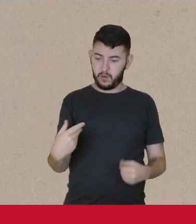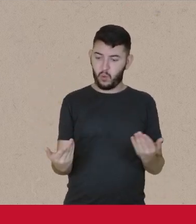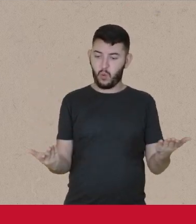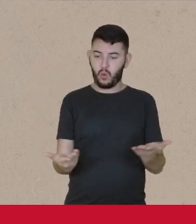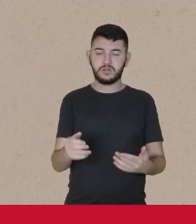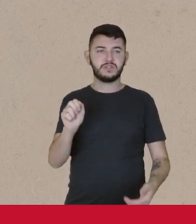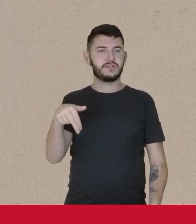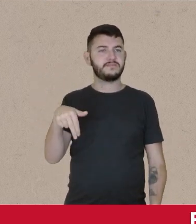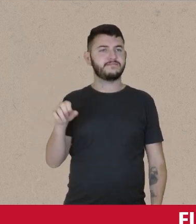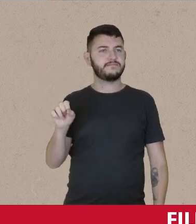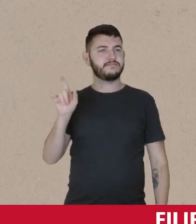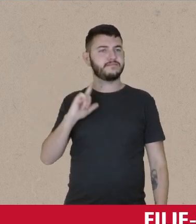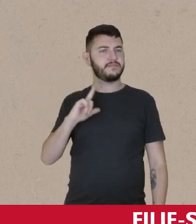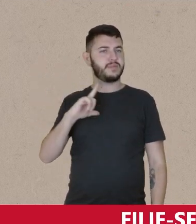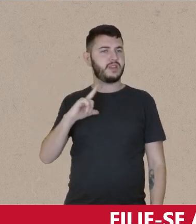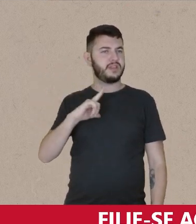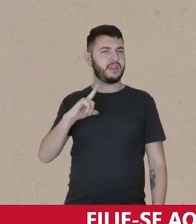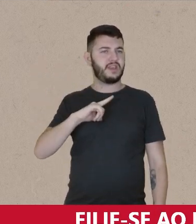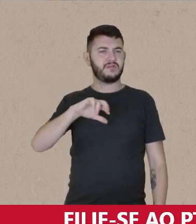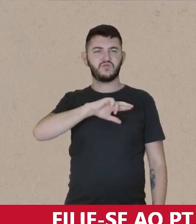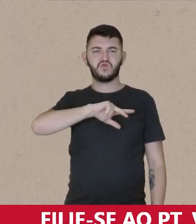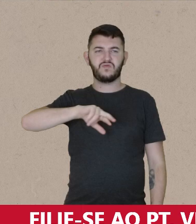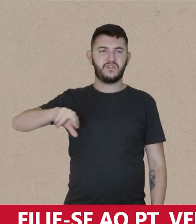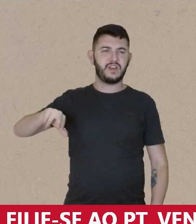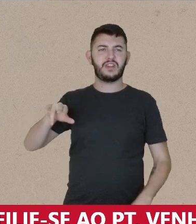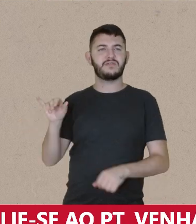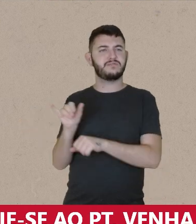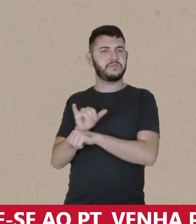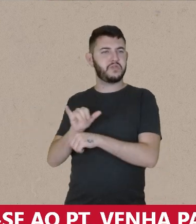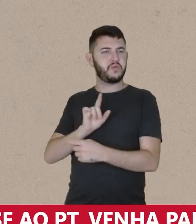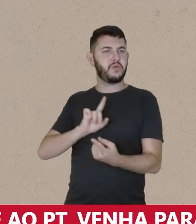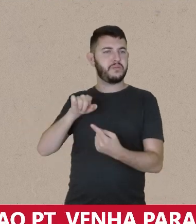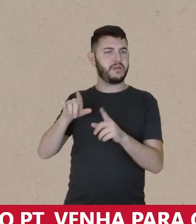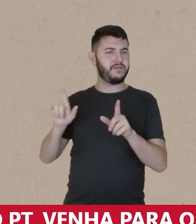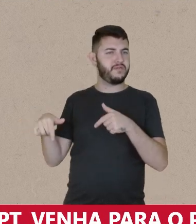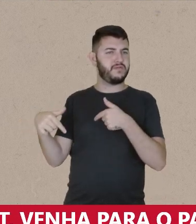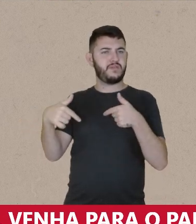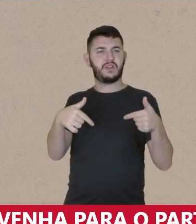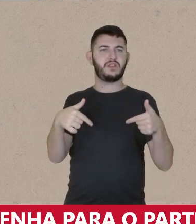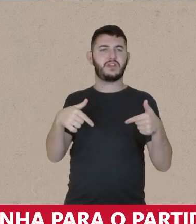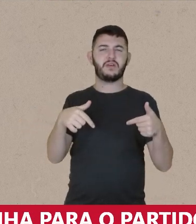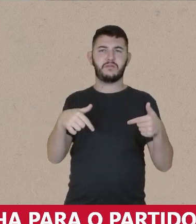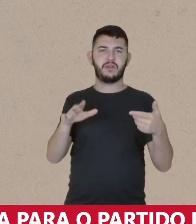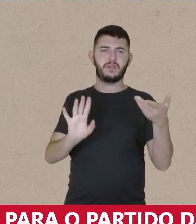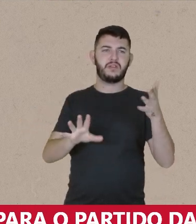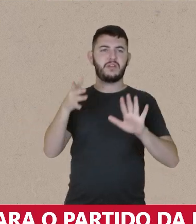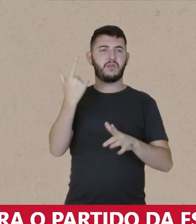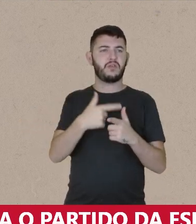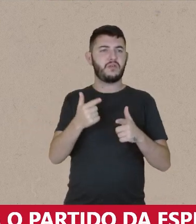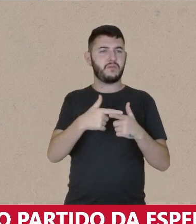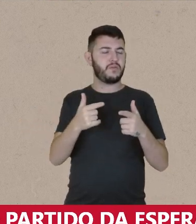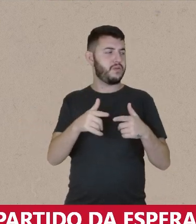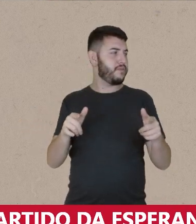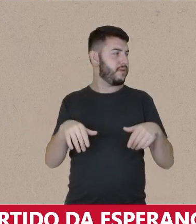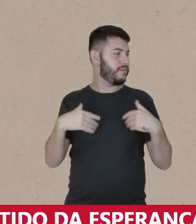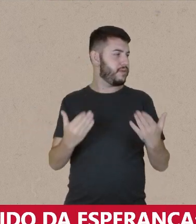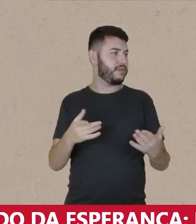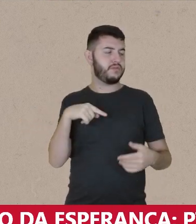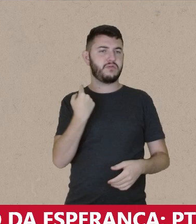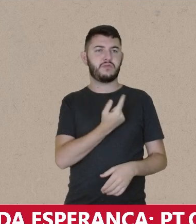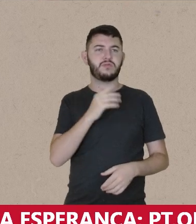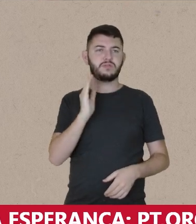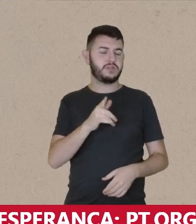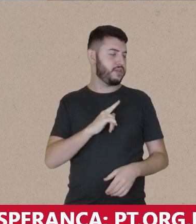A ANS tinha várias alternativas para enfrentamento dessa situação. A gente tem ouvido e lido, né,